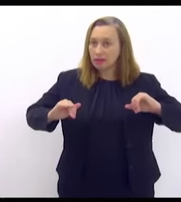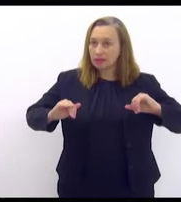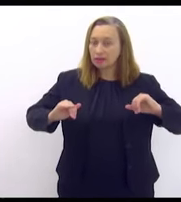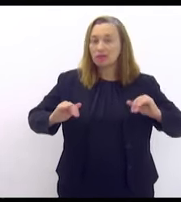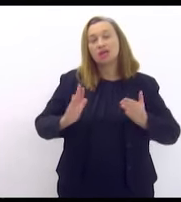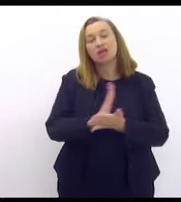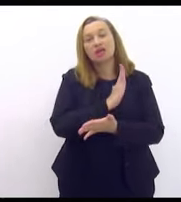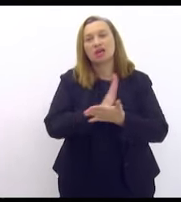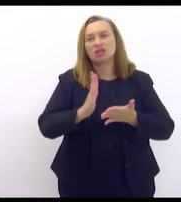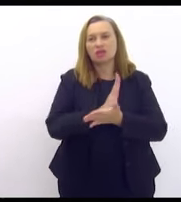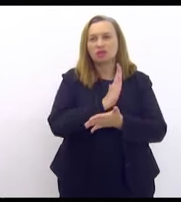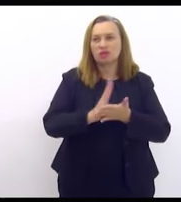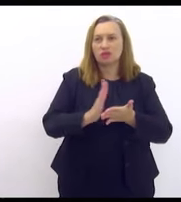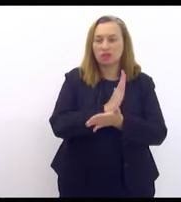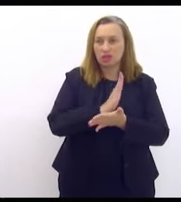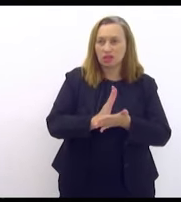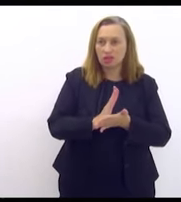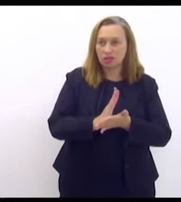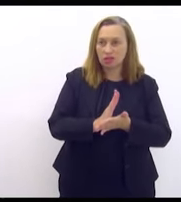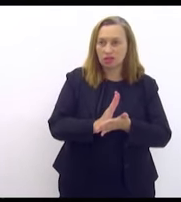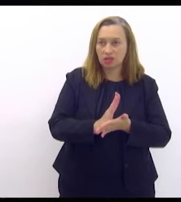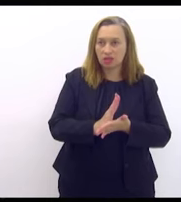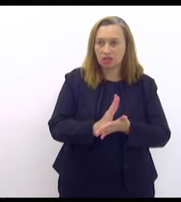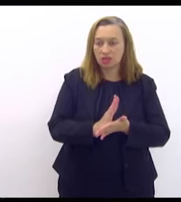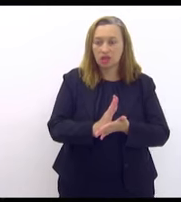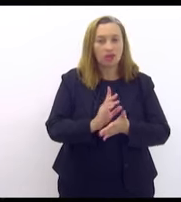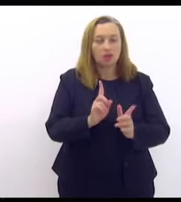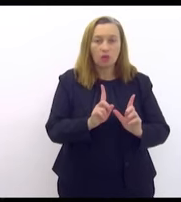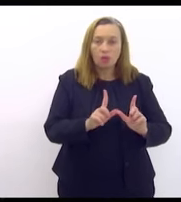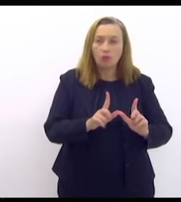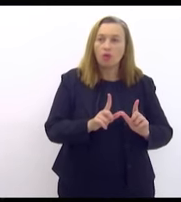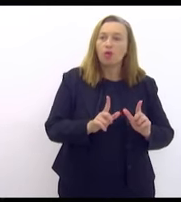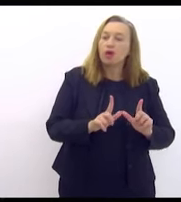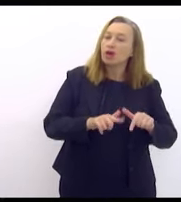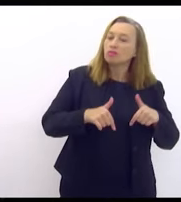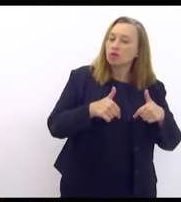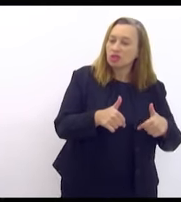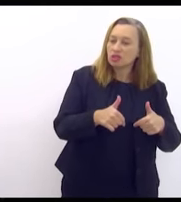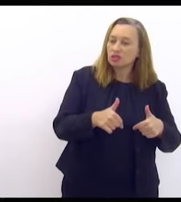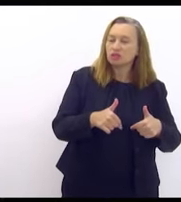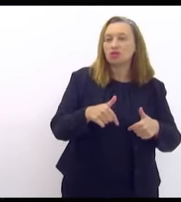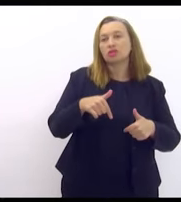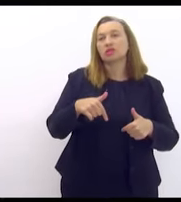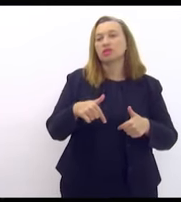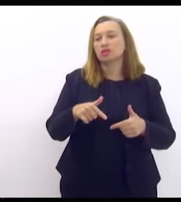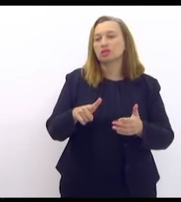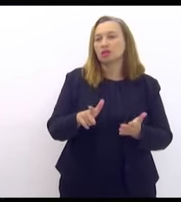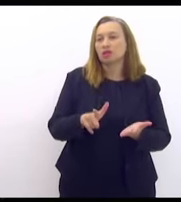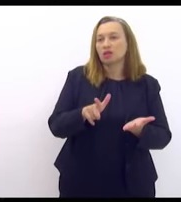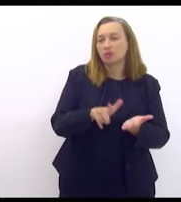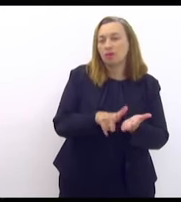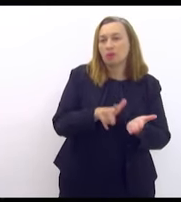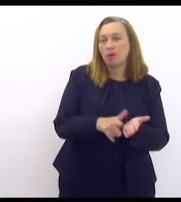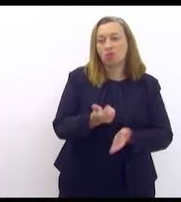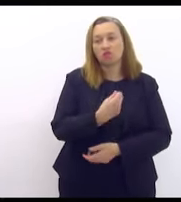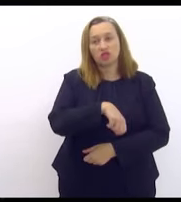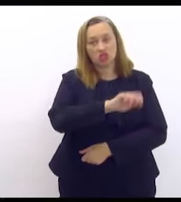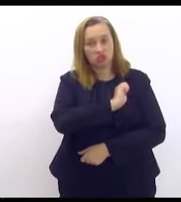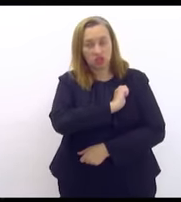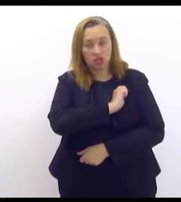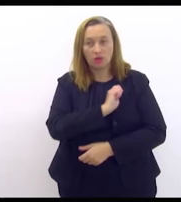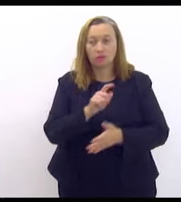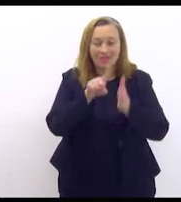das vezes, a emissão da nota fiscal não se dá. E é através da emissão da nota fiscal que a gente pode fazer